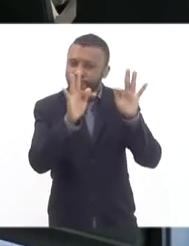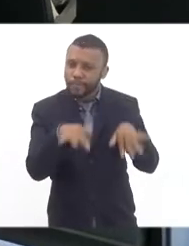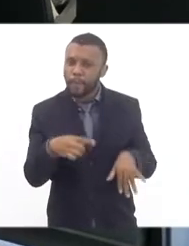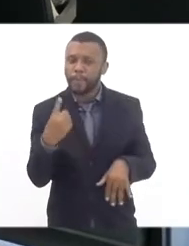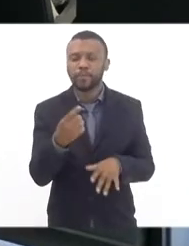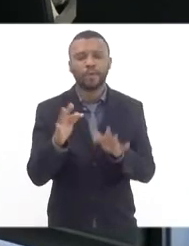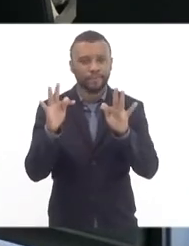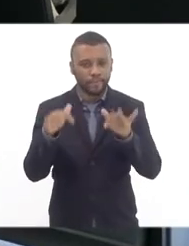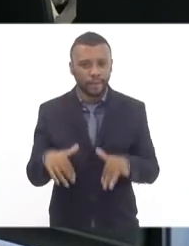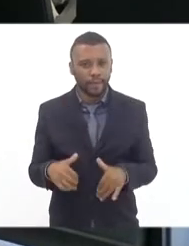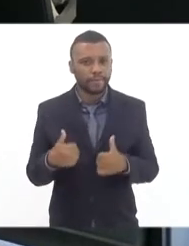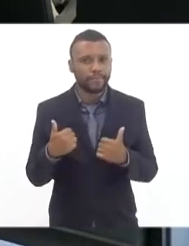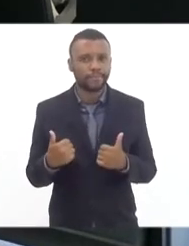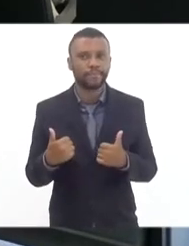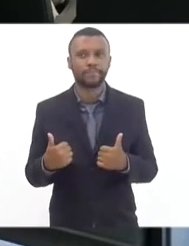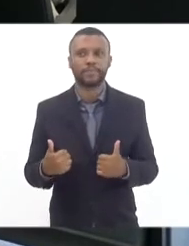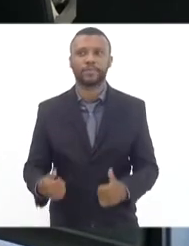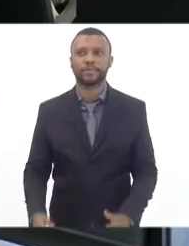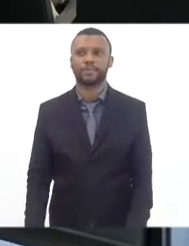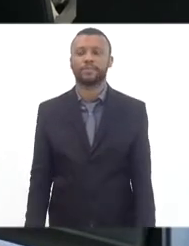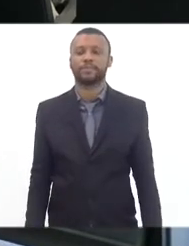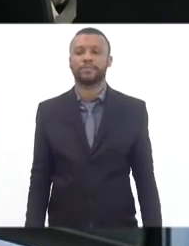Eu